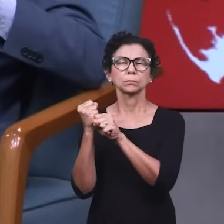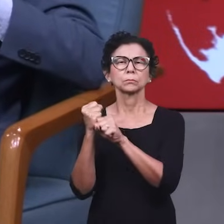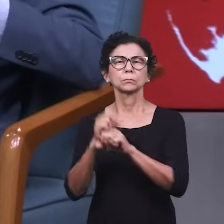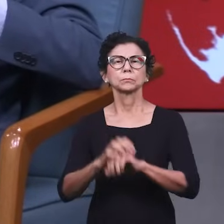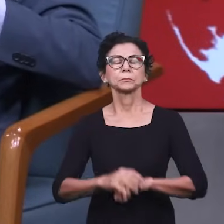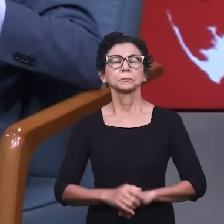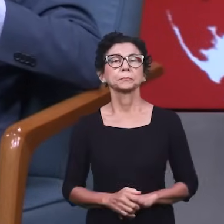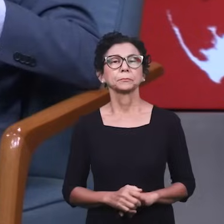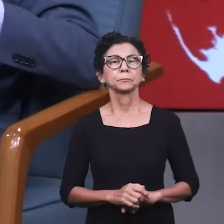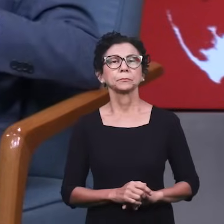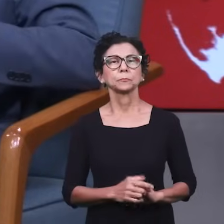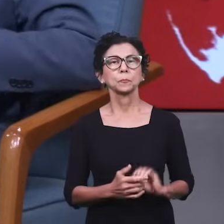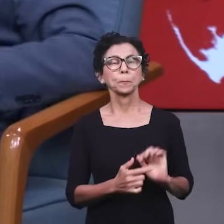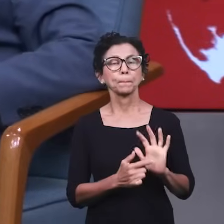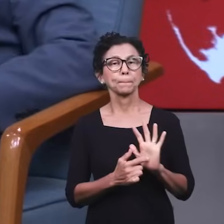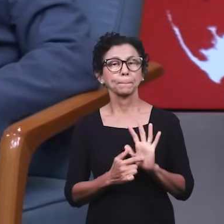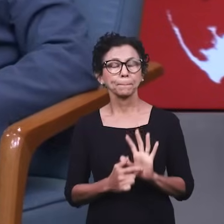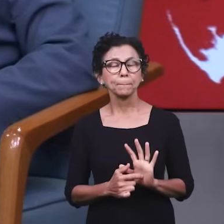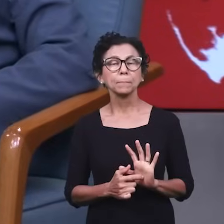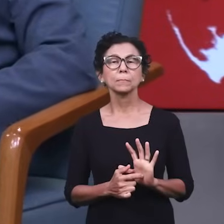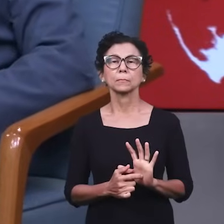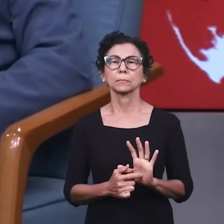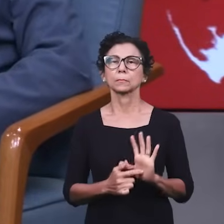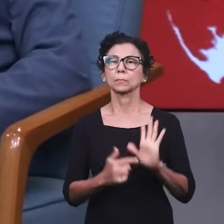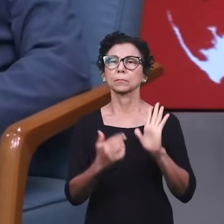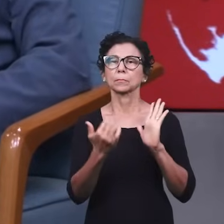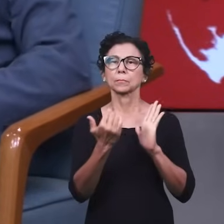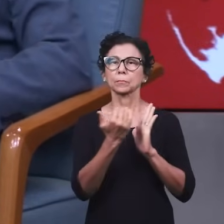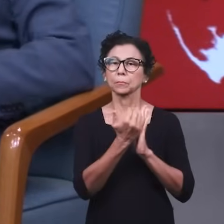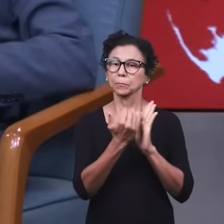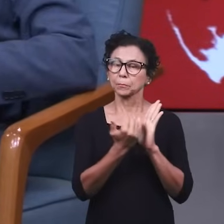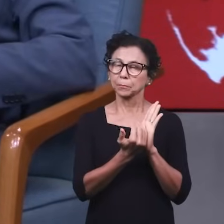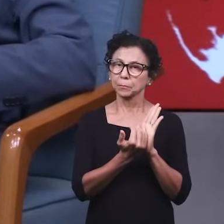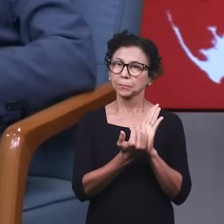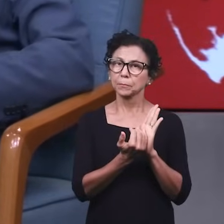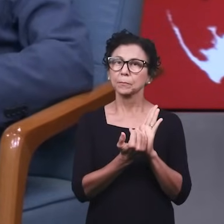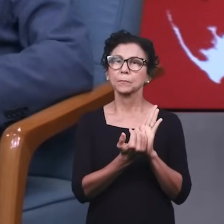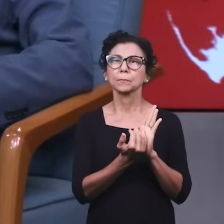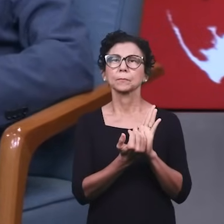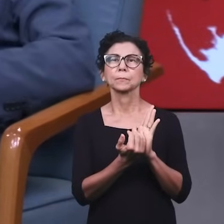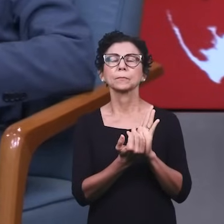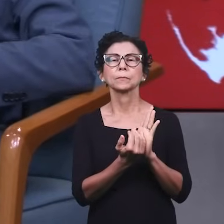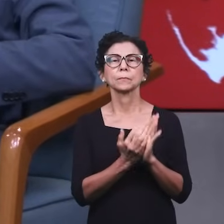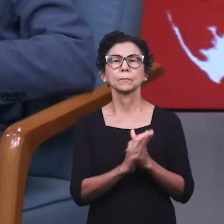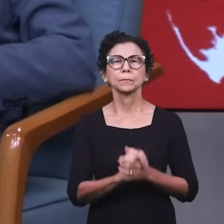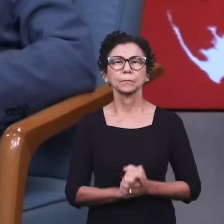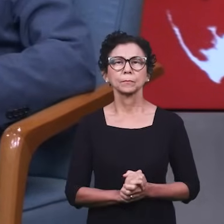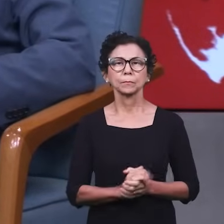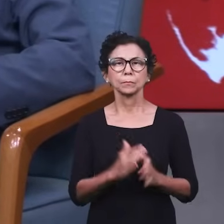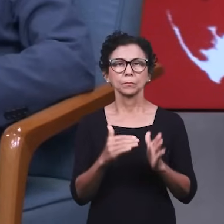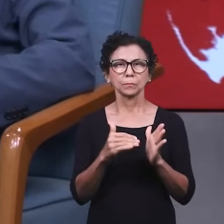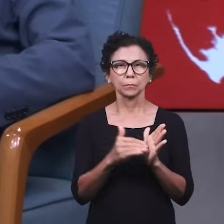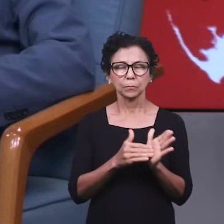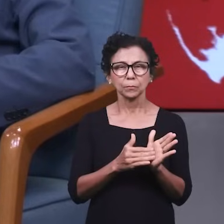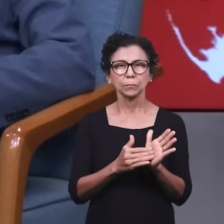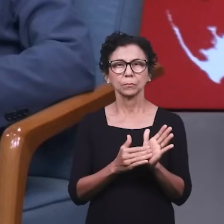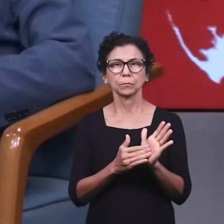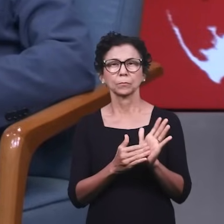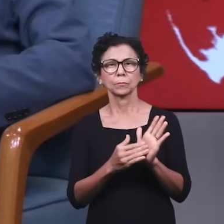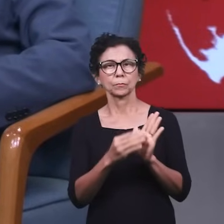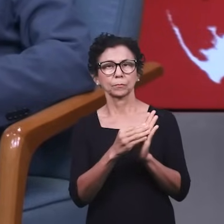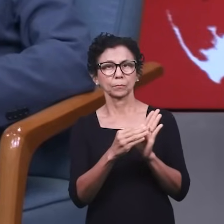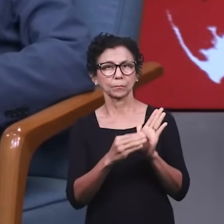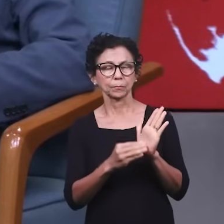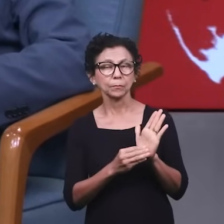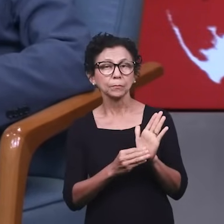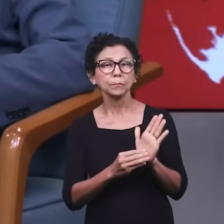uma retrospectiva rápida, mostrando que nós abordamos nesse programa,